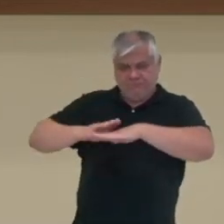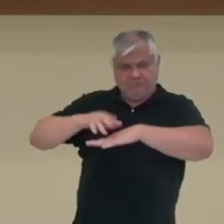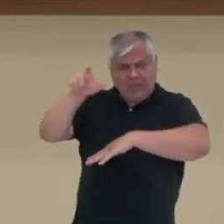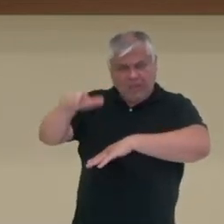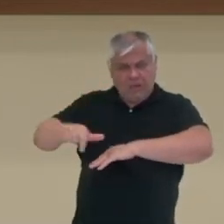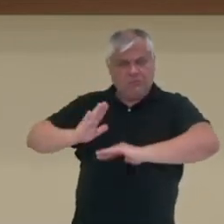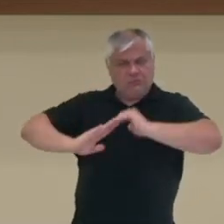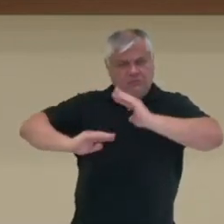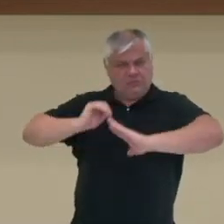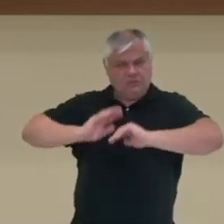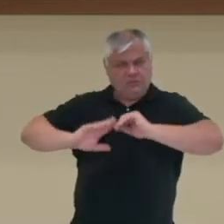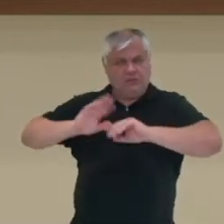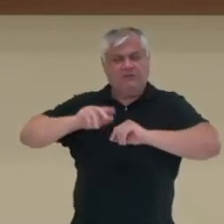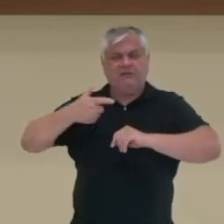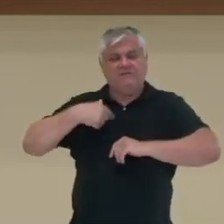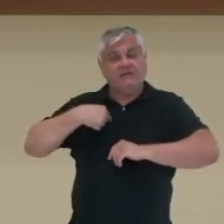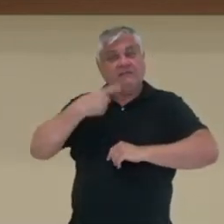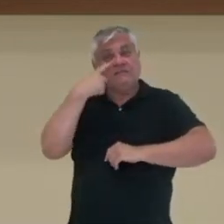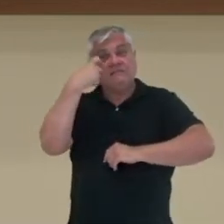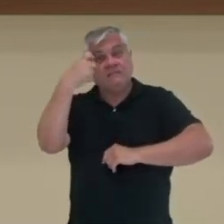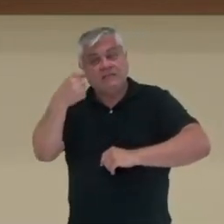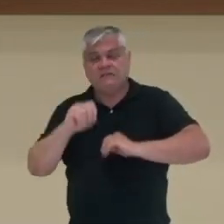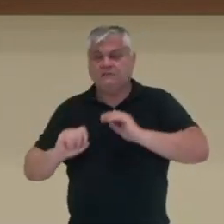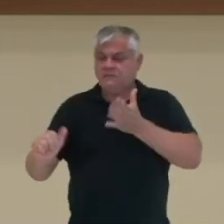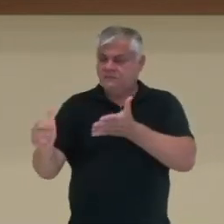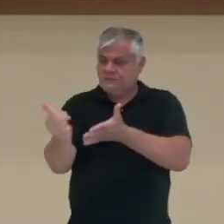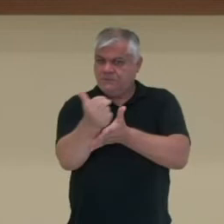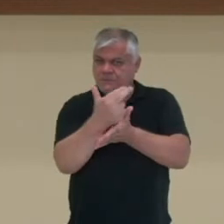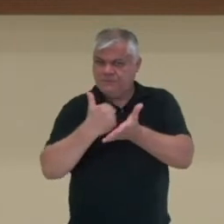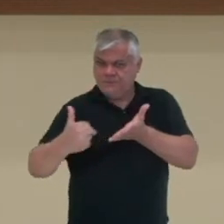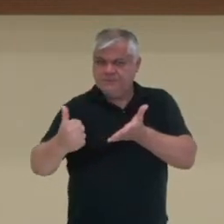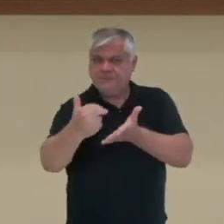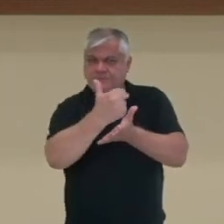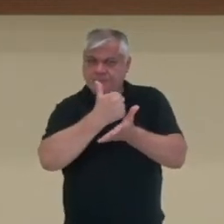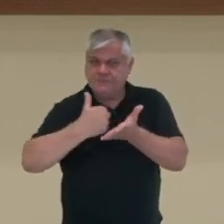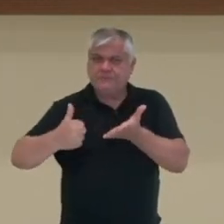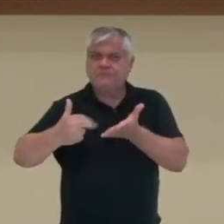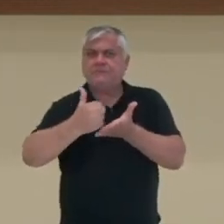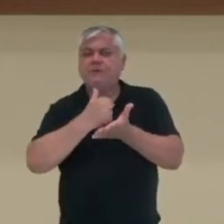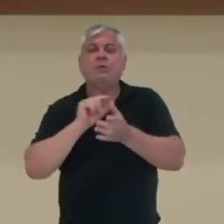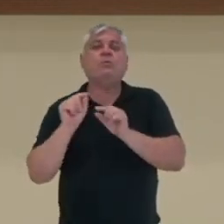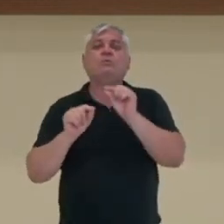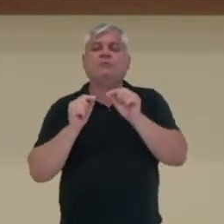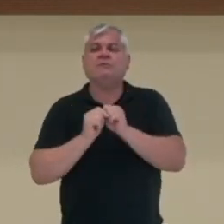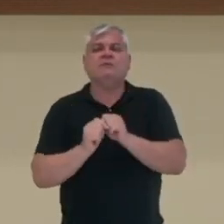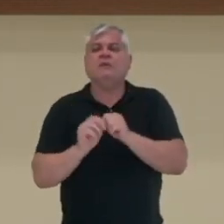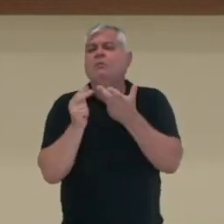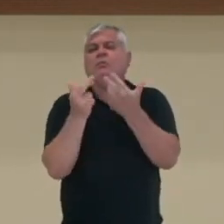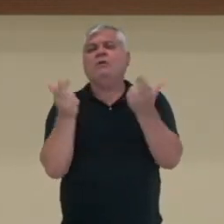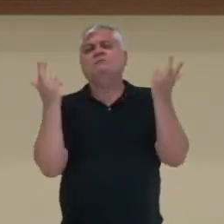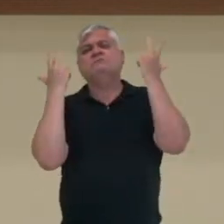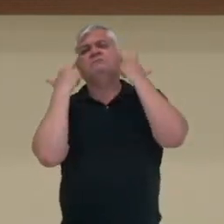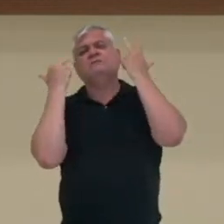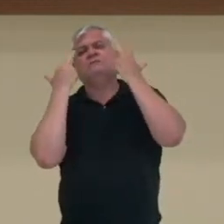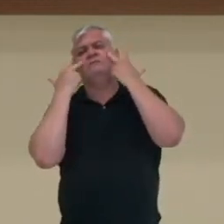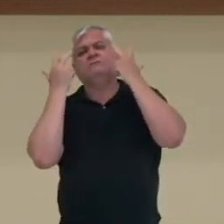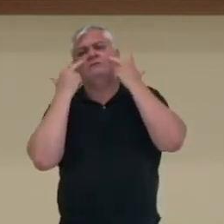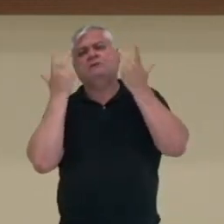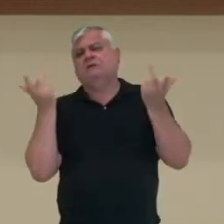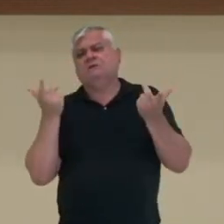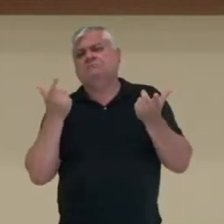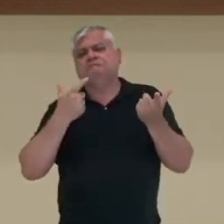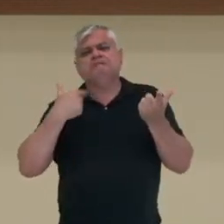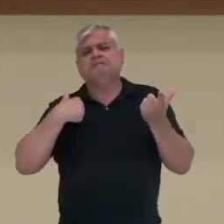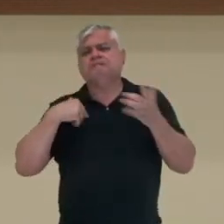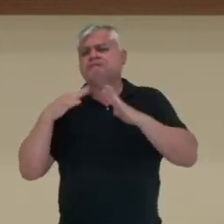vai desenhar, ele vai se interessar por desenhos que está relacionado aos hábitos cotidianos das pessoas no seu